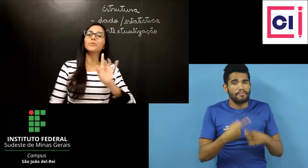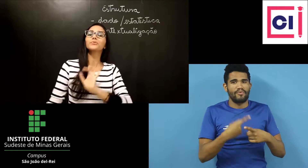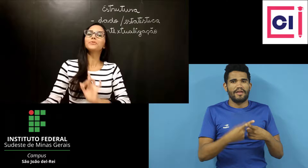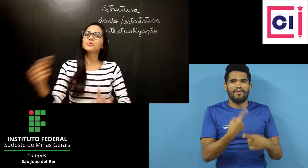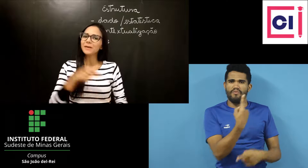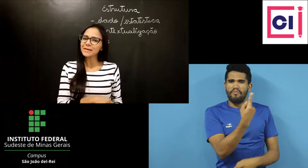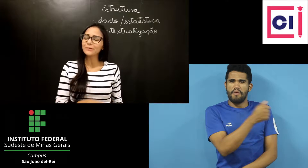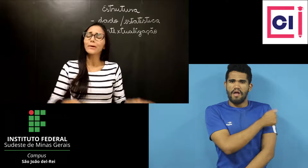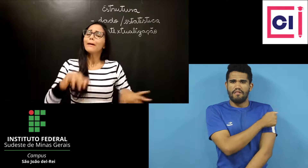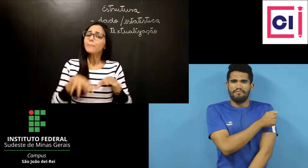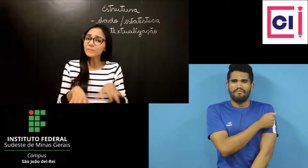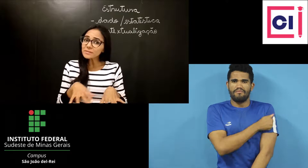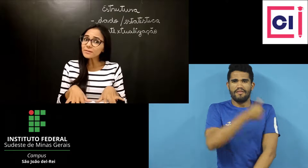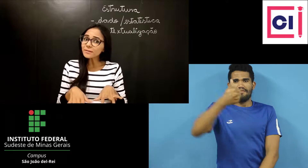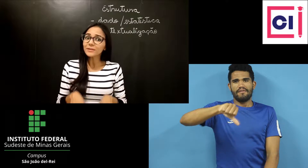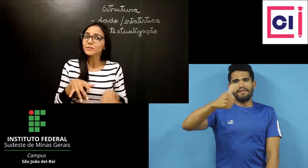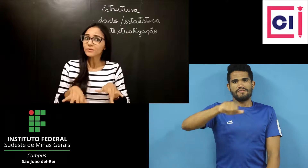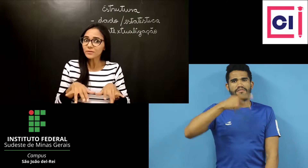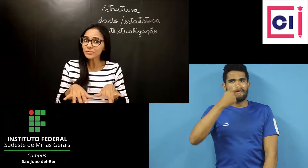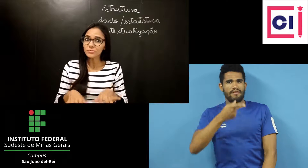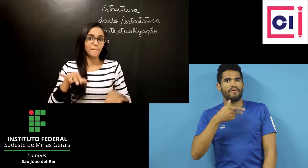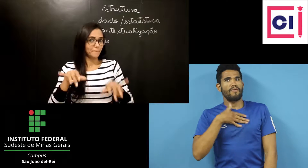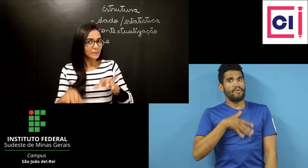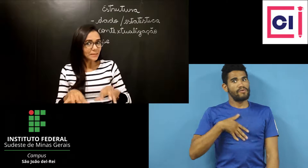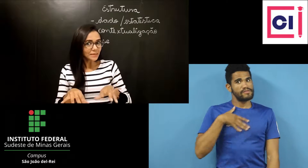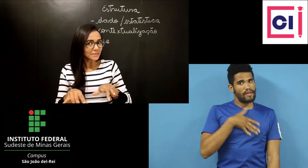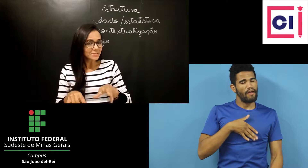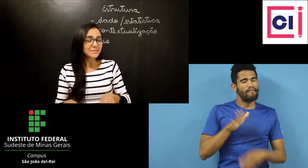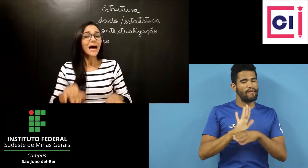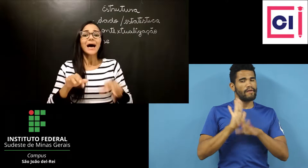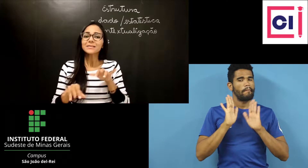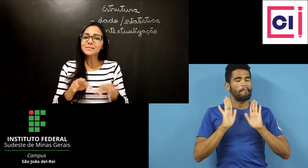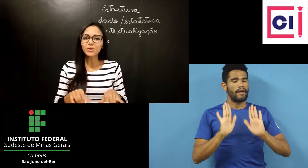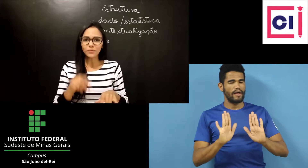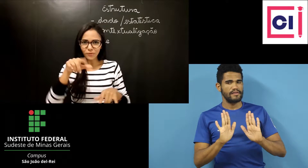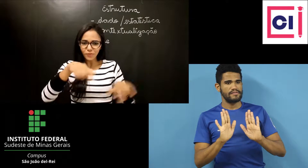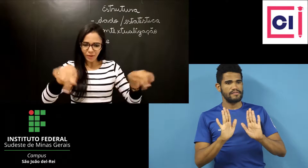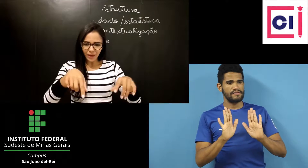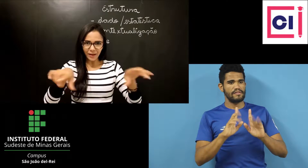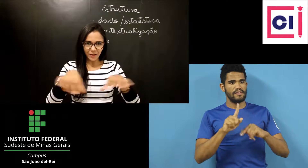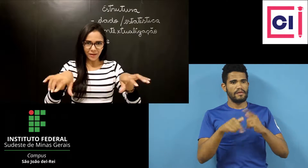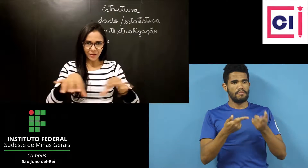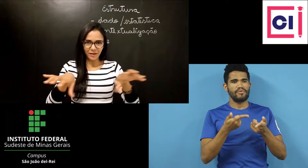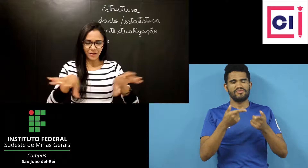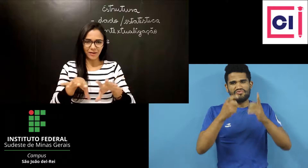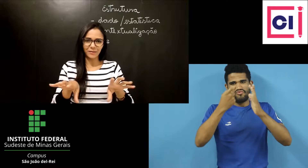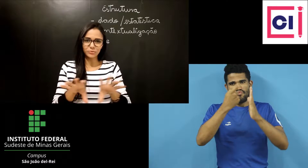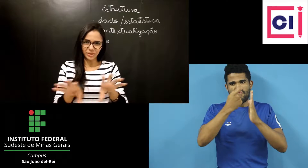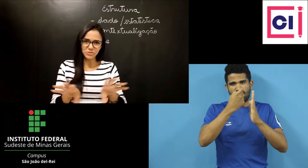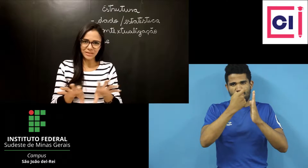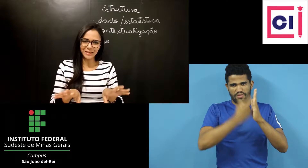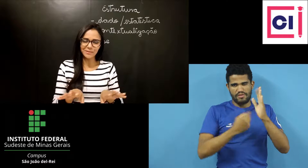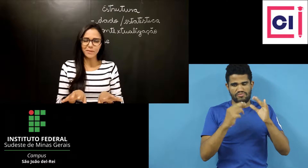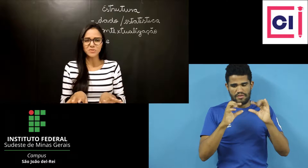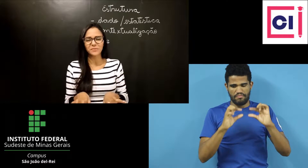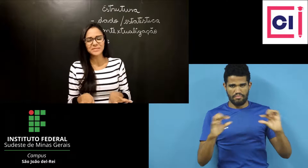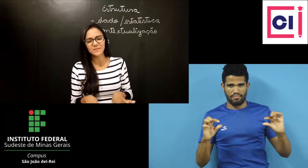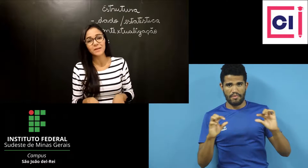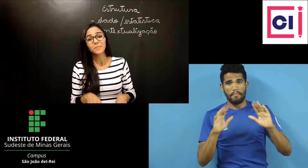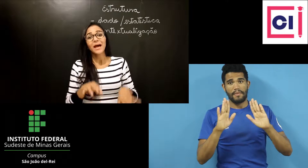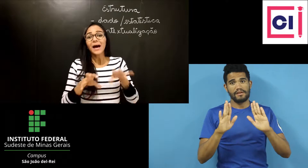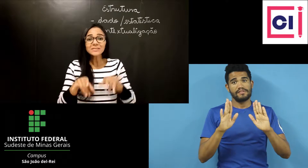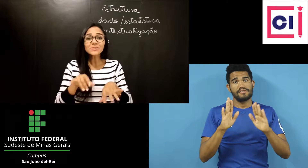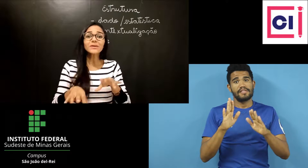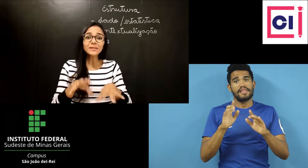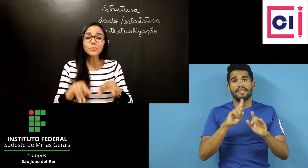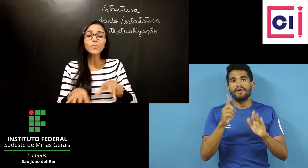uma aluna comentou no vídeo passado: professora, adorei o vídeo, mas a senhora, eu vou colocar o texto dela aqui embaixo para vocês